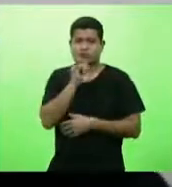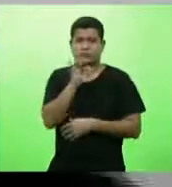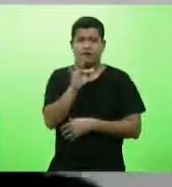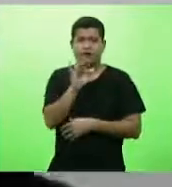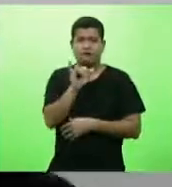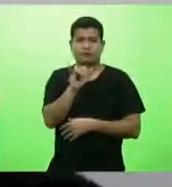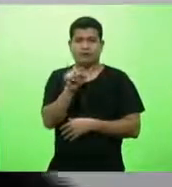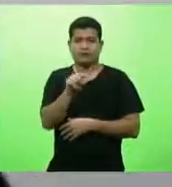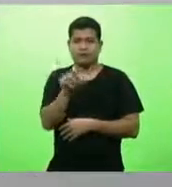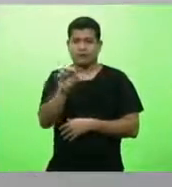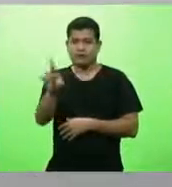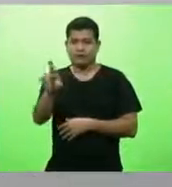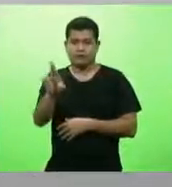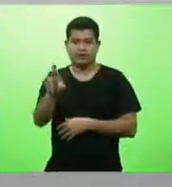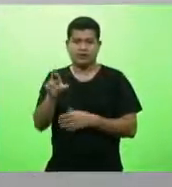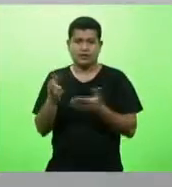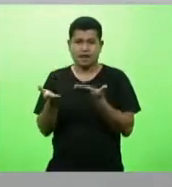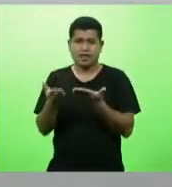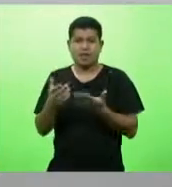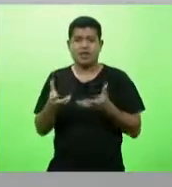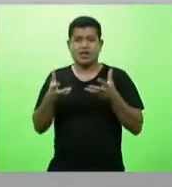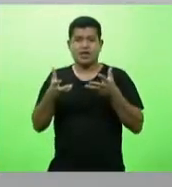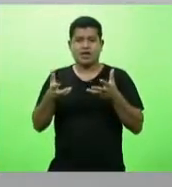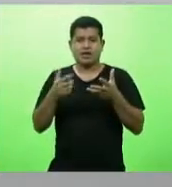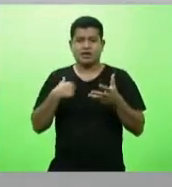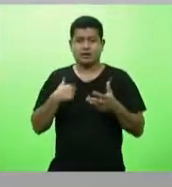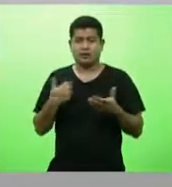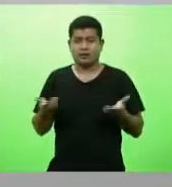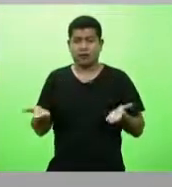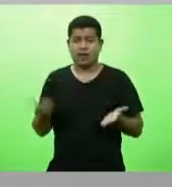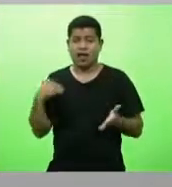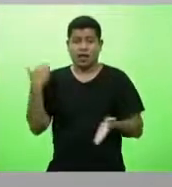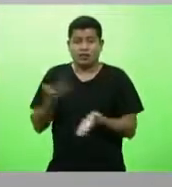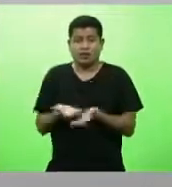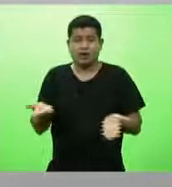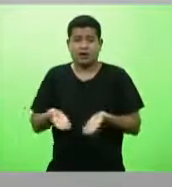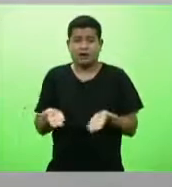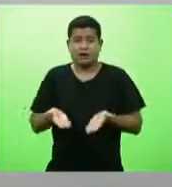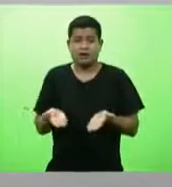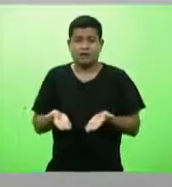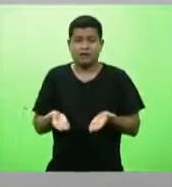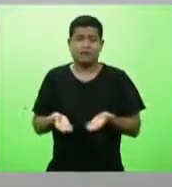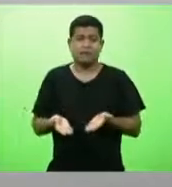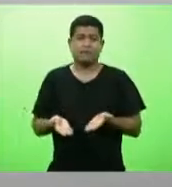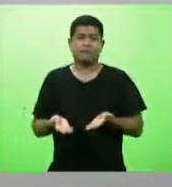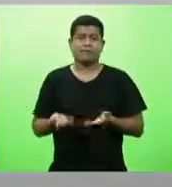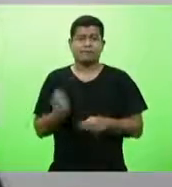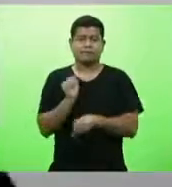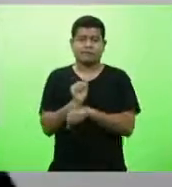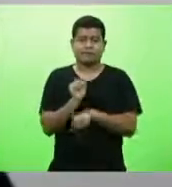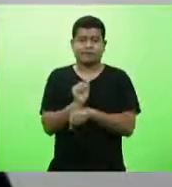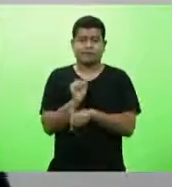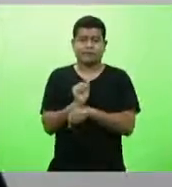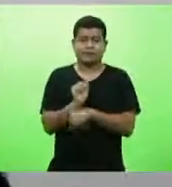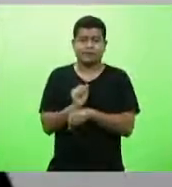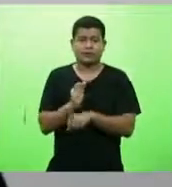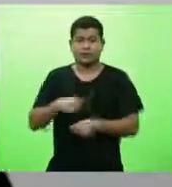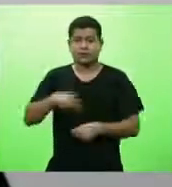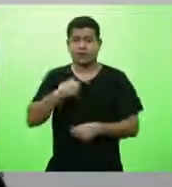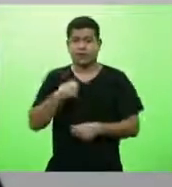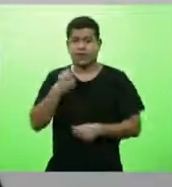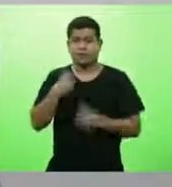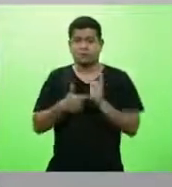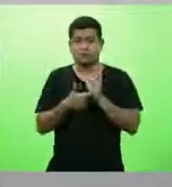Desde agosto a Pfizer tem intencionado, só agora estão sinalizando, mas ainda não vimos ainda o